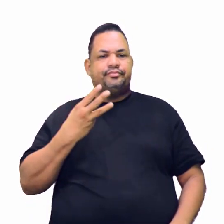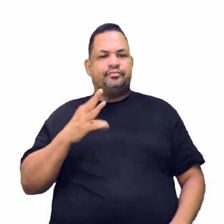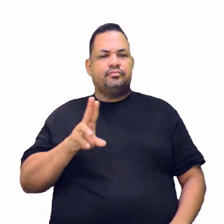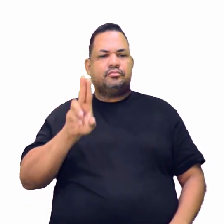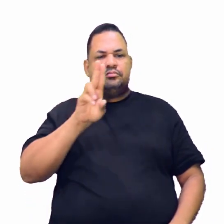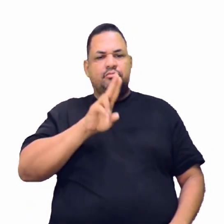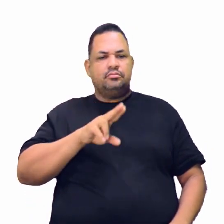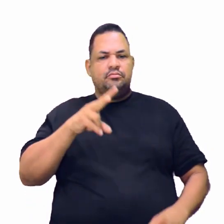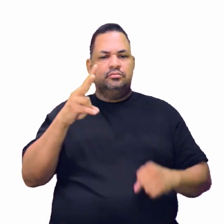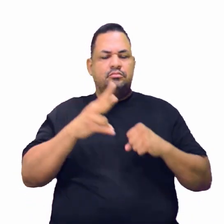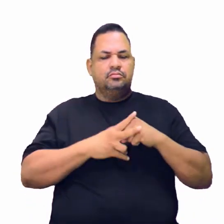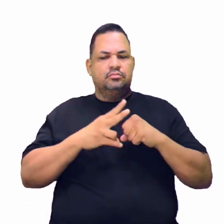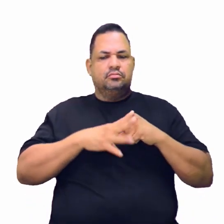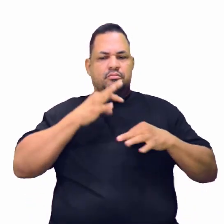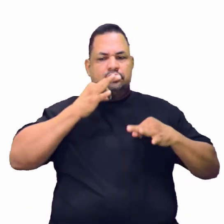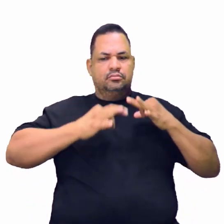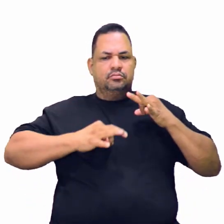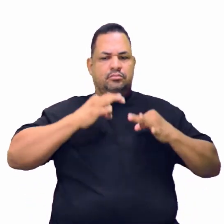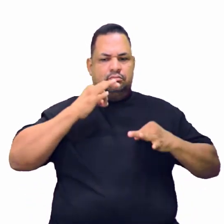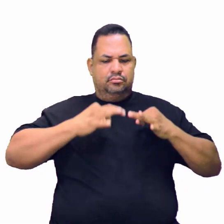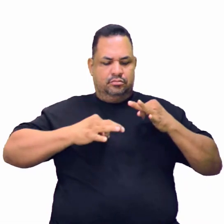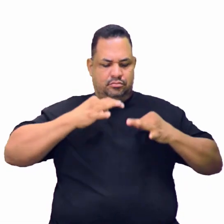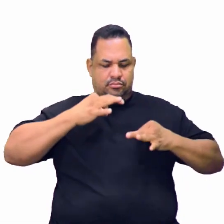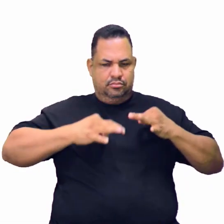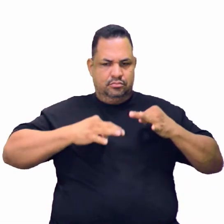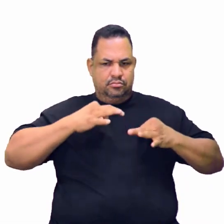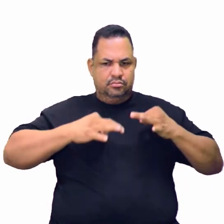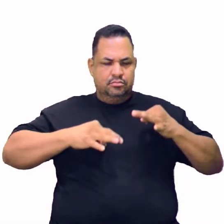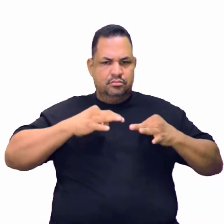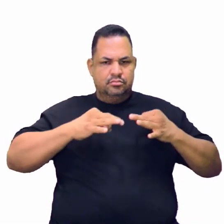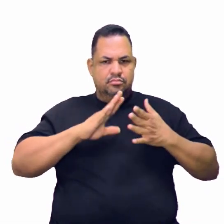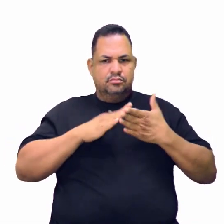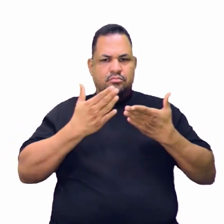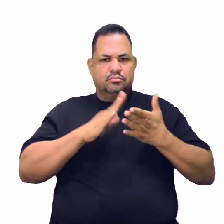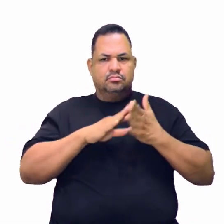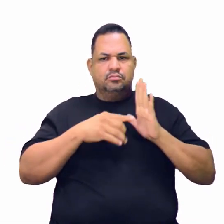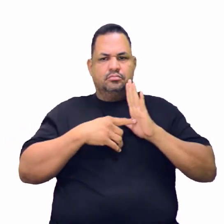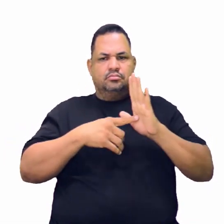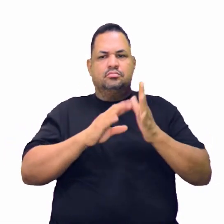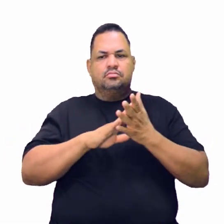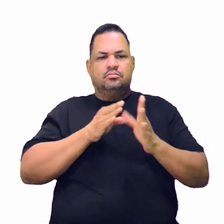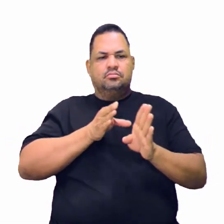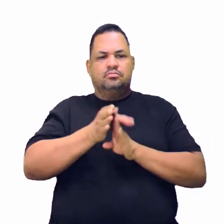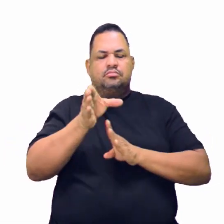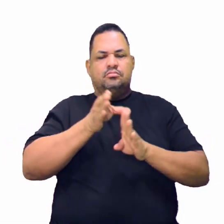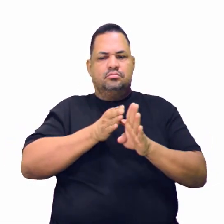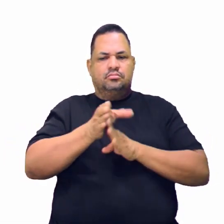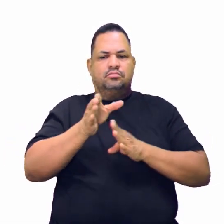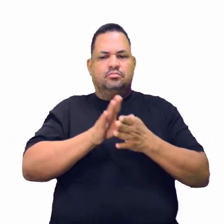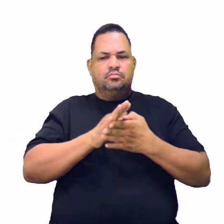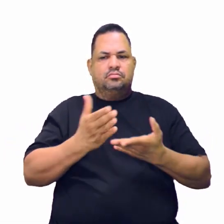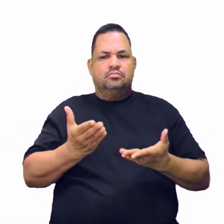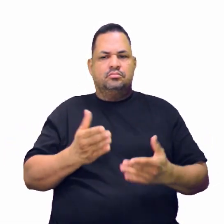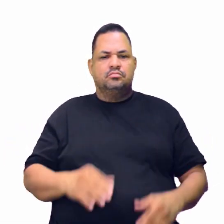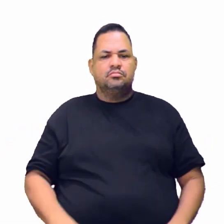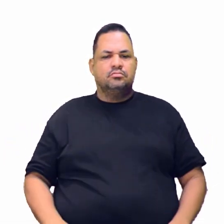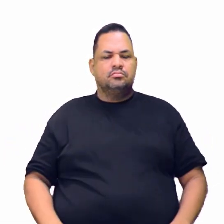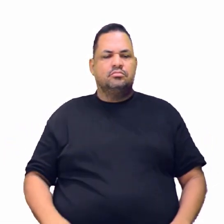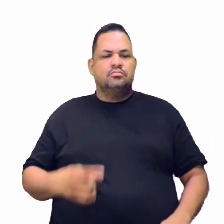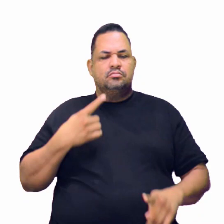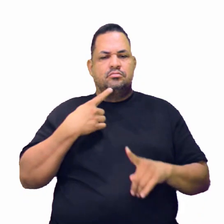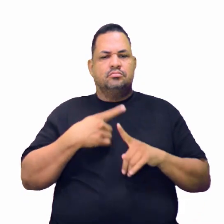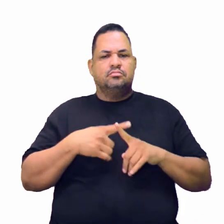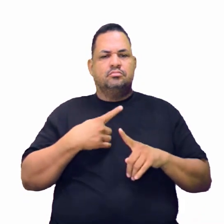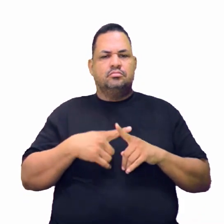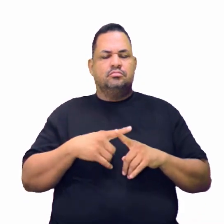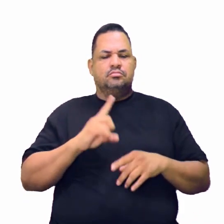3, a utilização de verbos no imperativo, de modo a indicar uma ordem ou aconselhamento. Agora, por